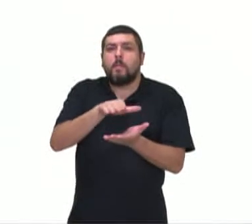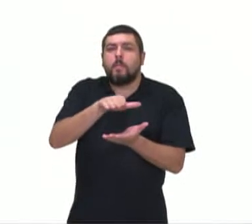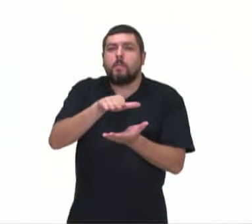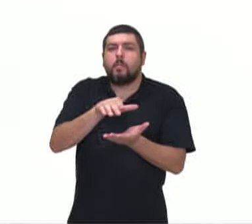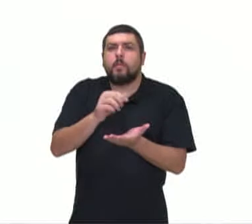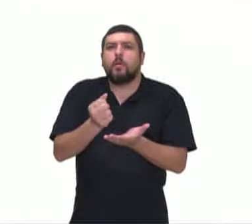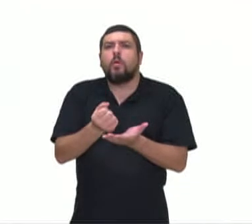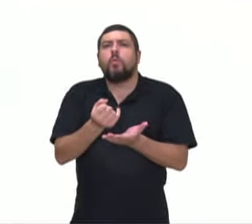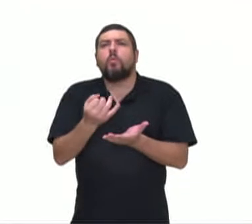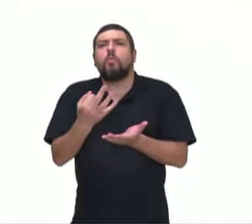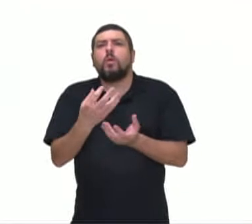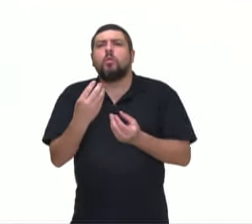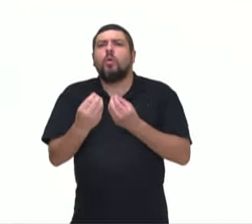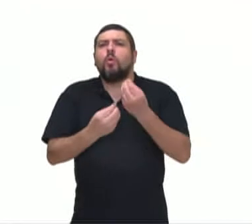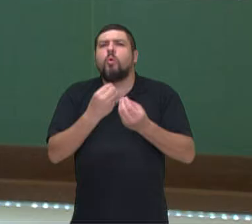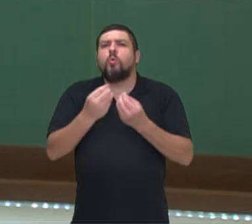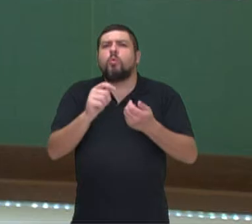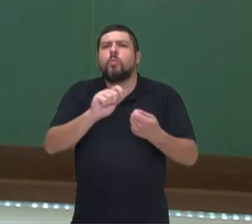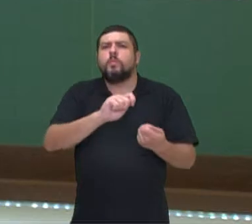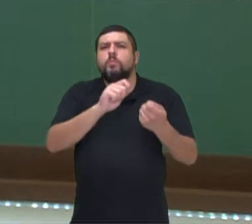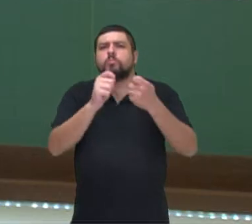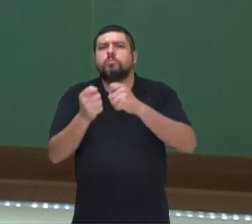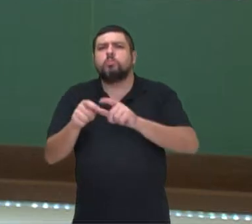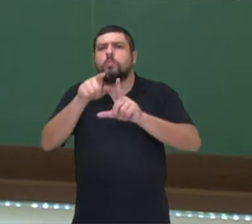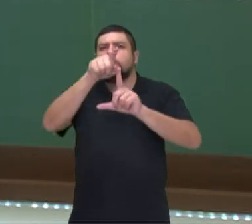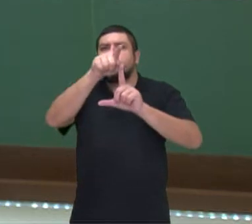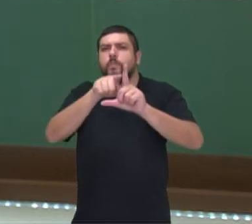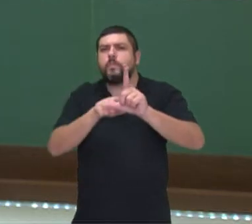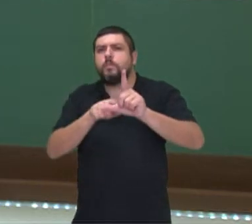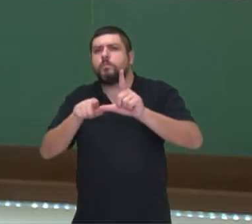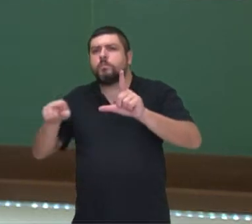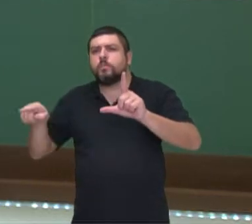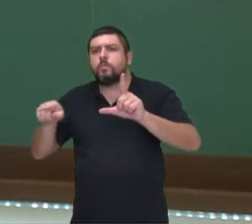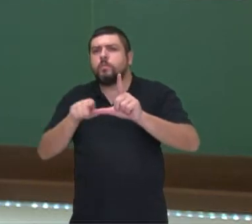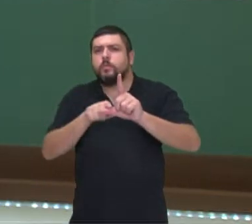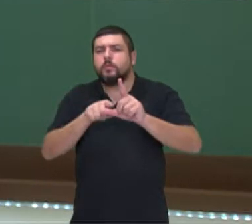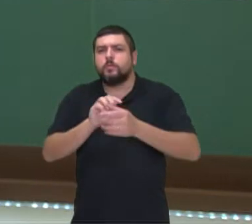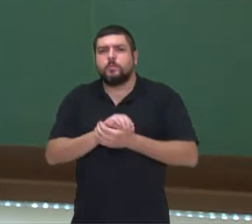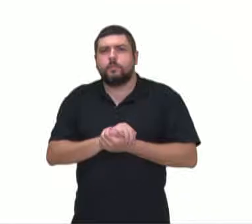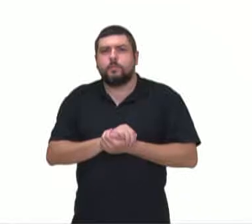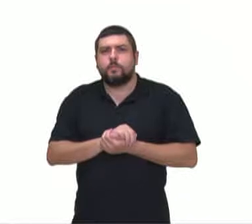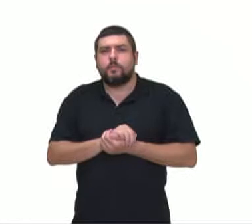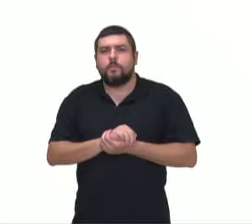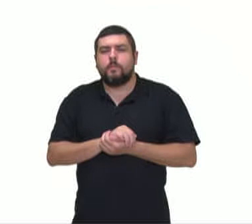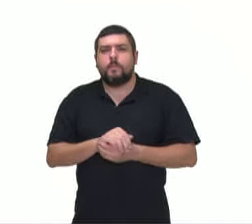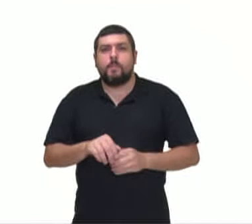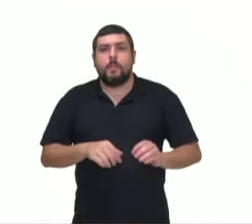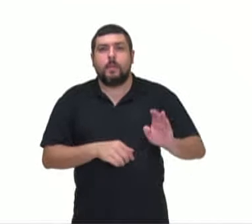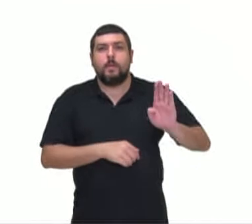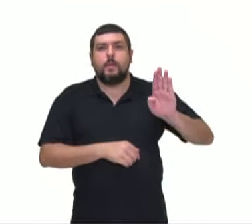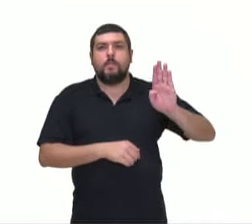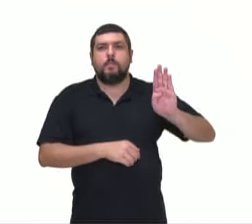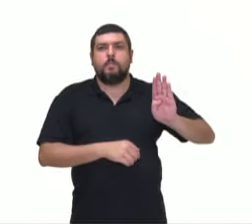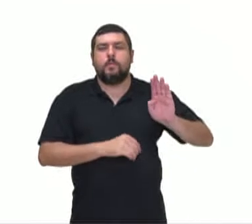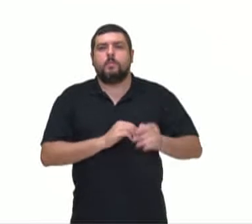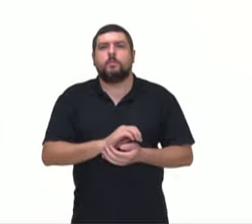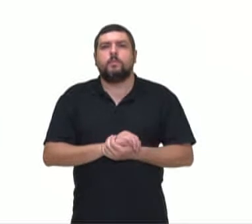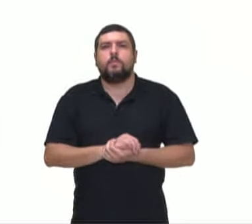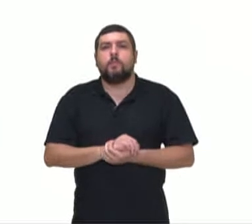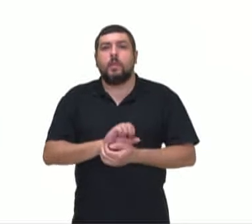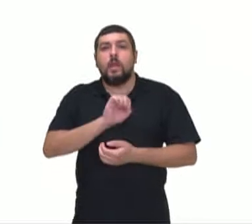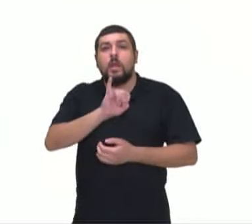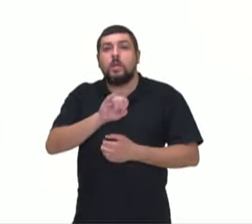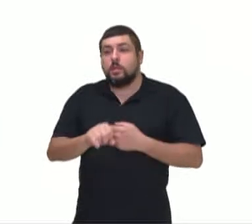uma dessas empresas, tanto a A quanto a B. E na letra B, se o Lucas encomendar 1000 folhetos